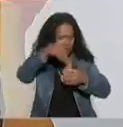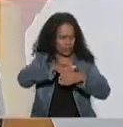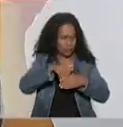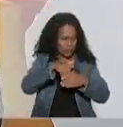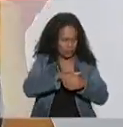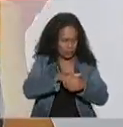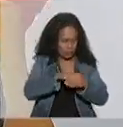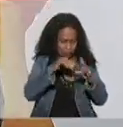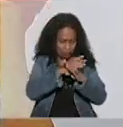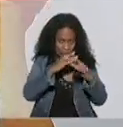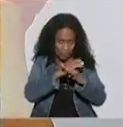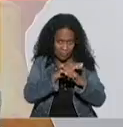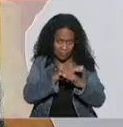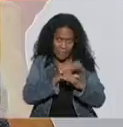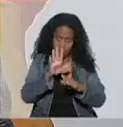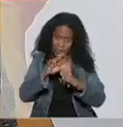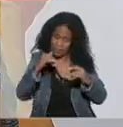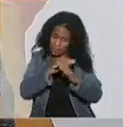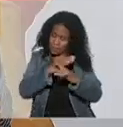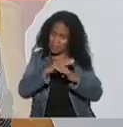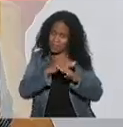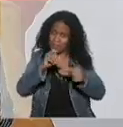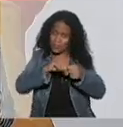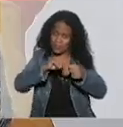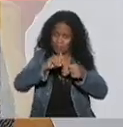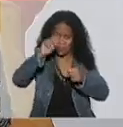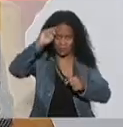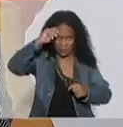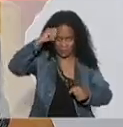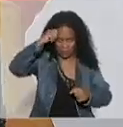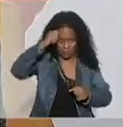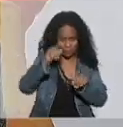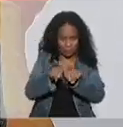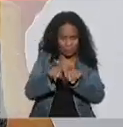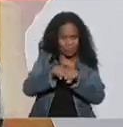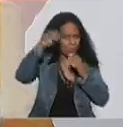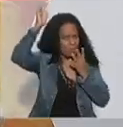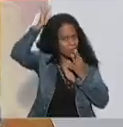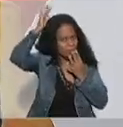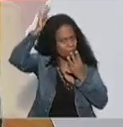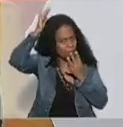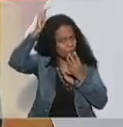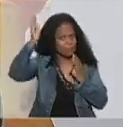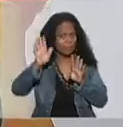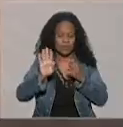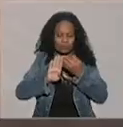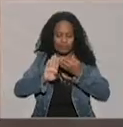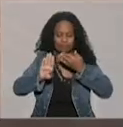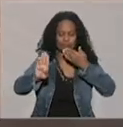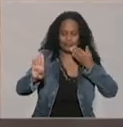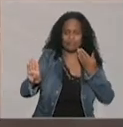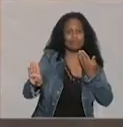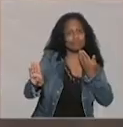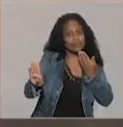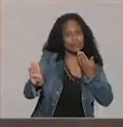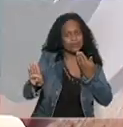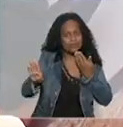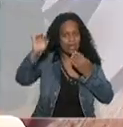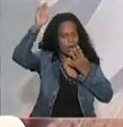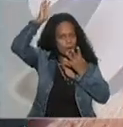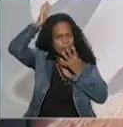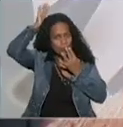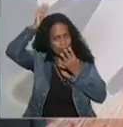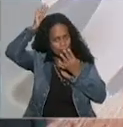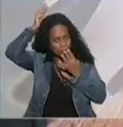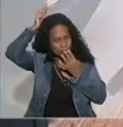para o lado da mata é considerado indígena. Fora dela, ele não é, ele é um caboclo. Entendi. Como é